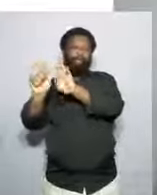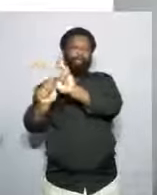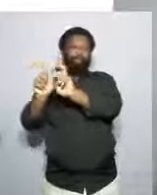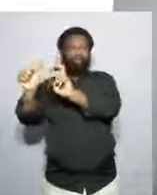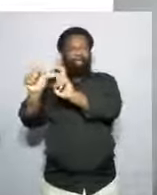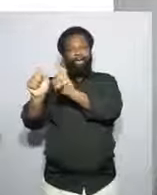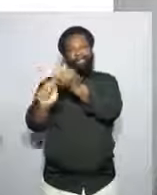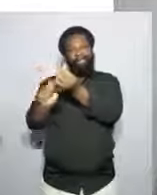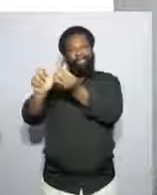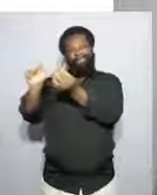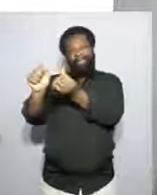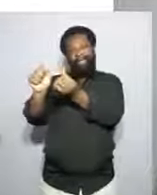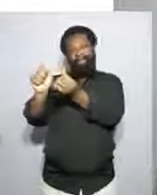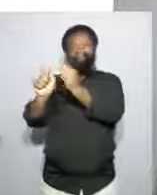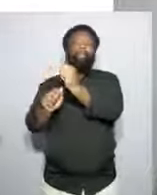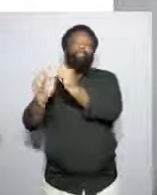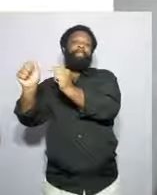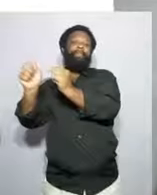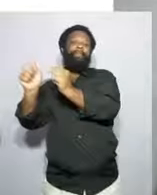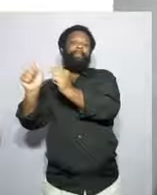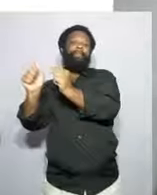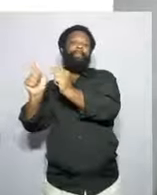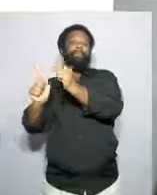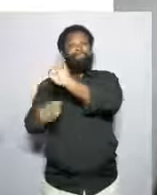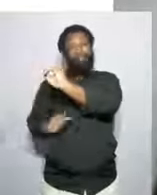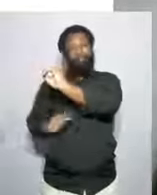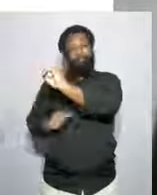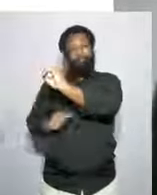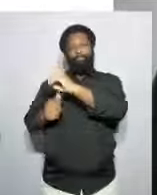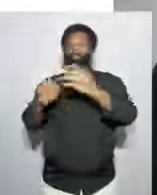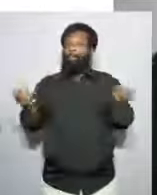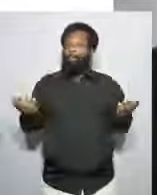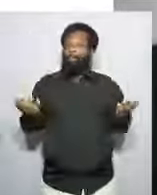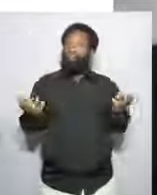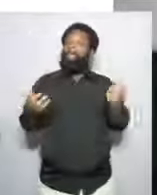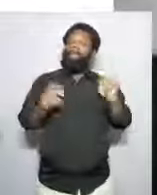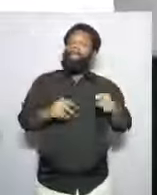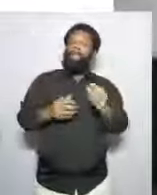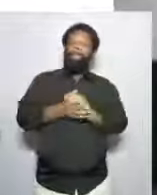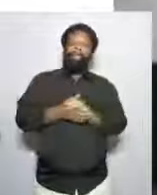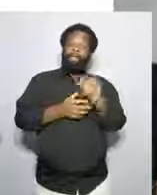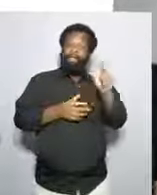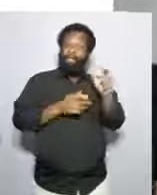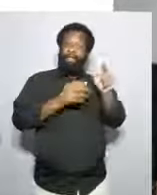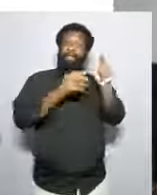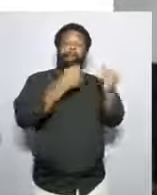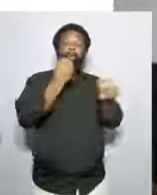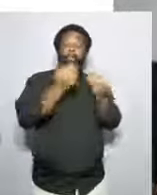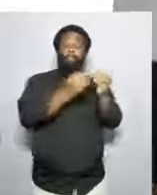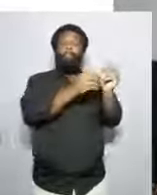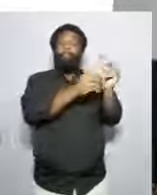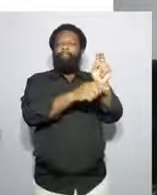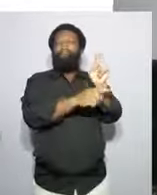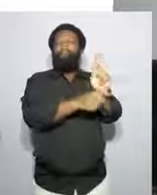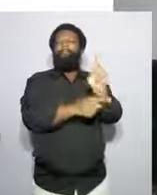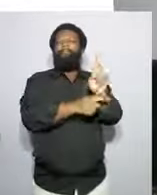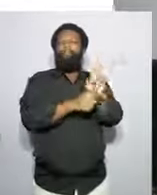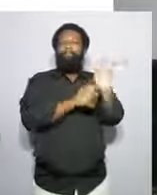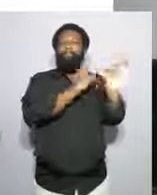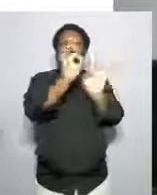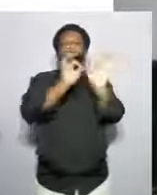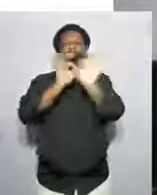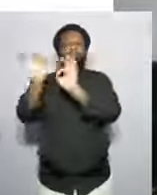5A, 6A, 7A e 0. Então, essa maneira de nós chamarmos que